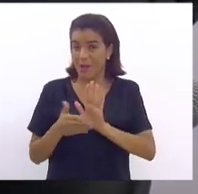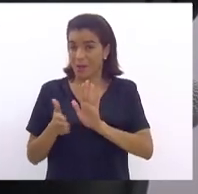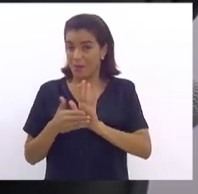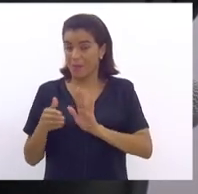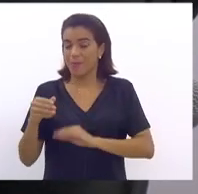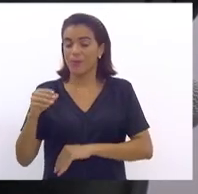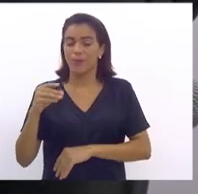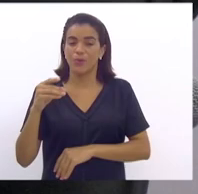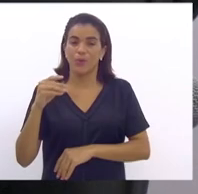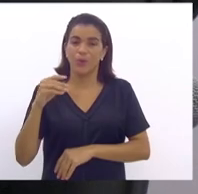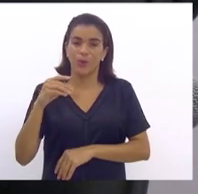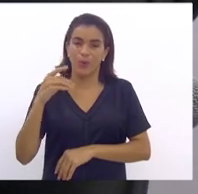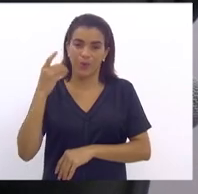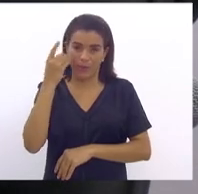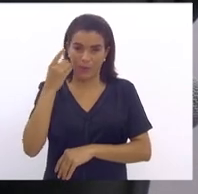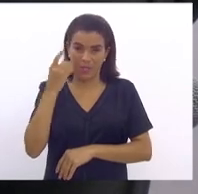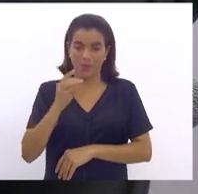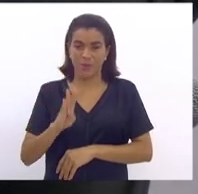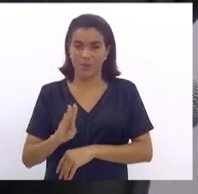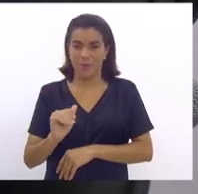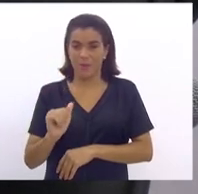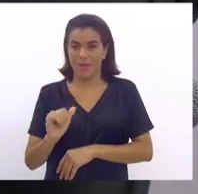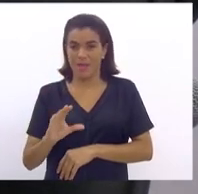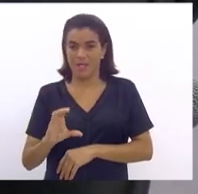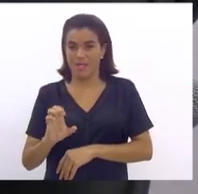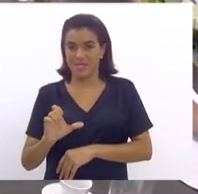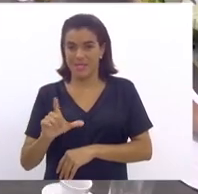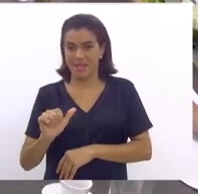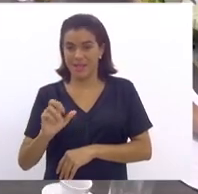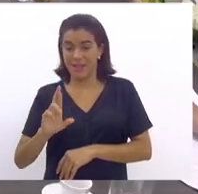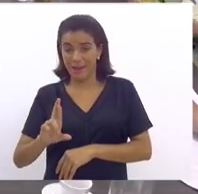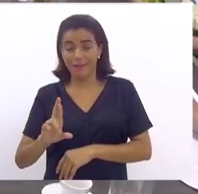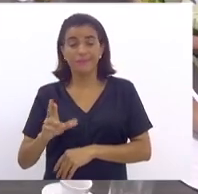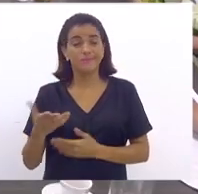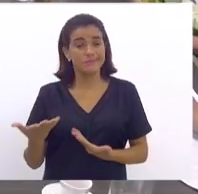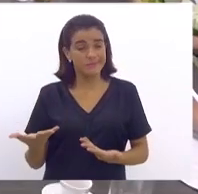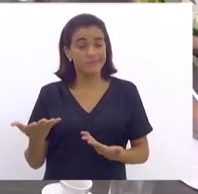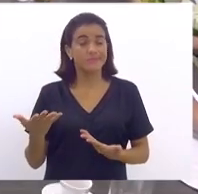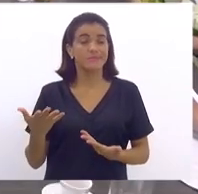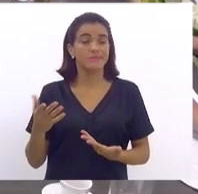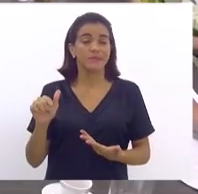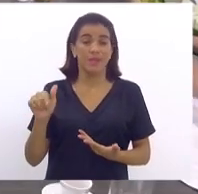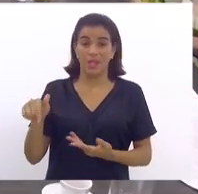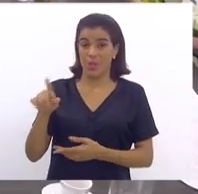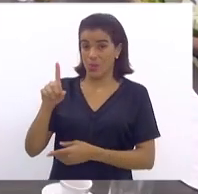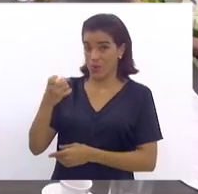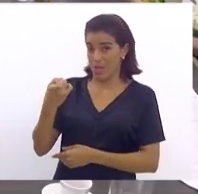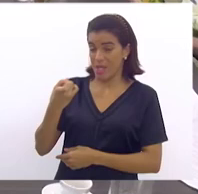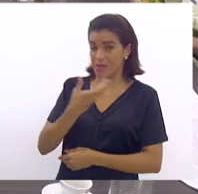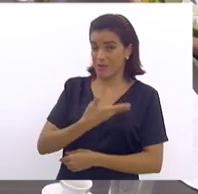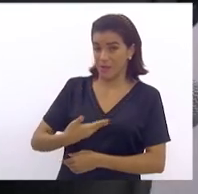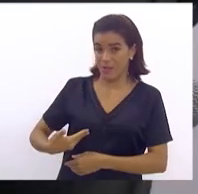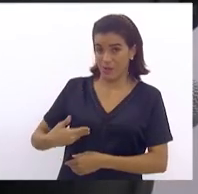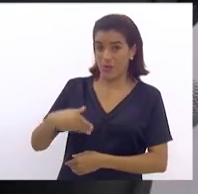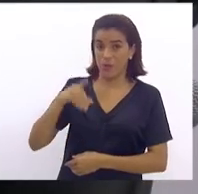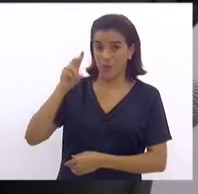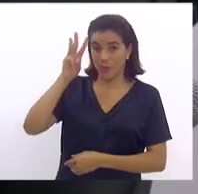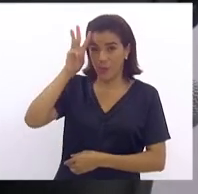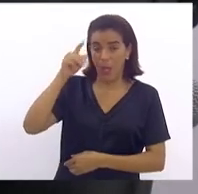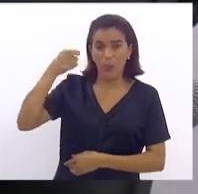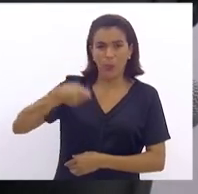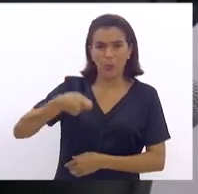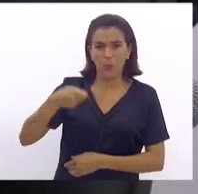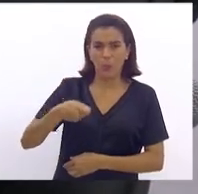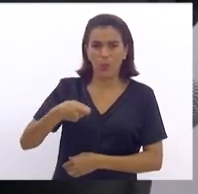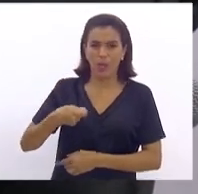é da equiparação. O que está vigindo é um meio termo. E o do ex-governador Witzel é muito dura para